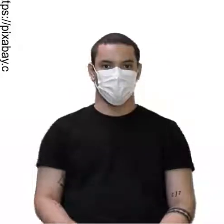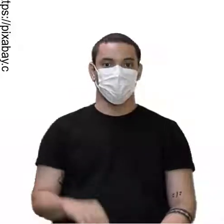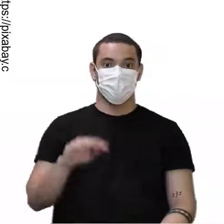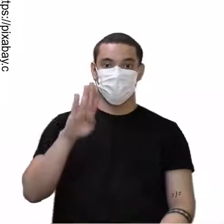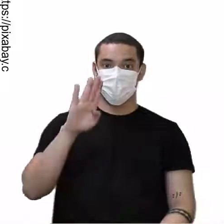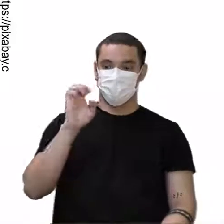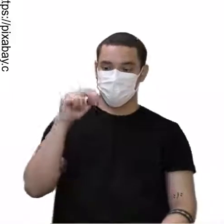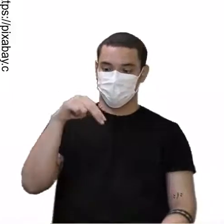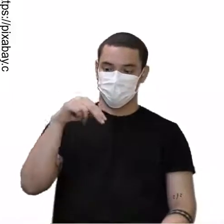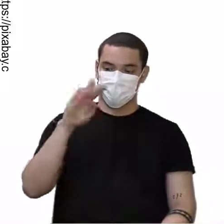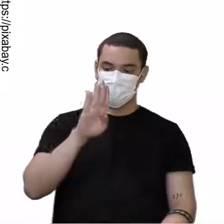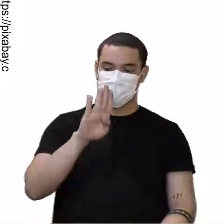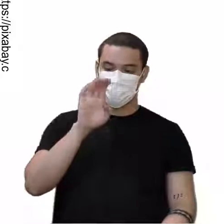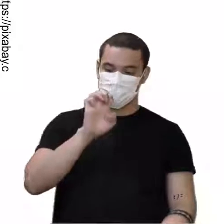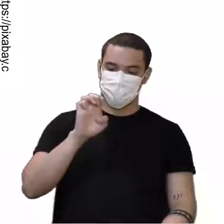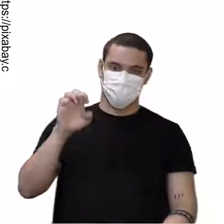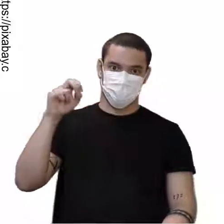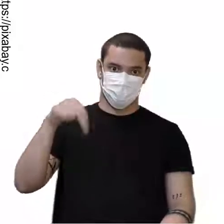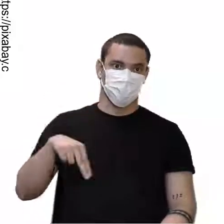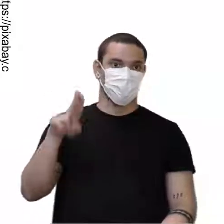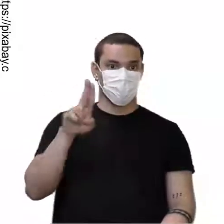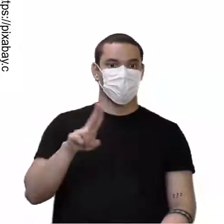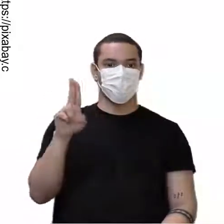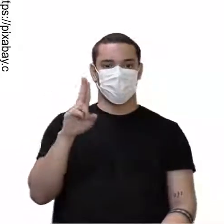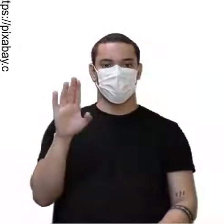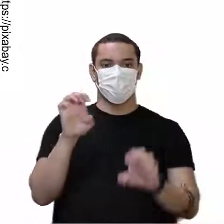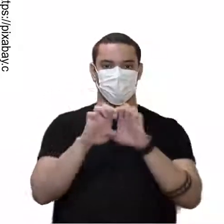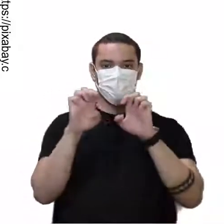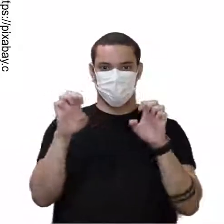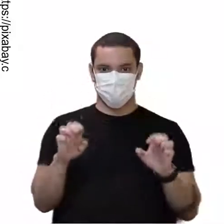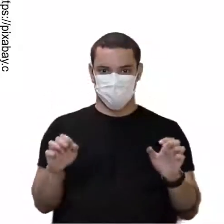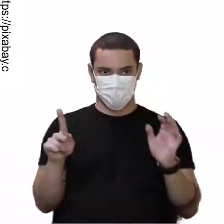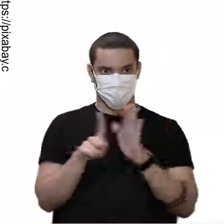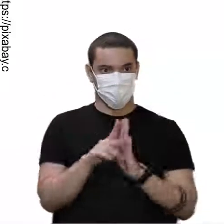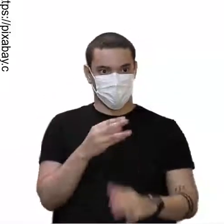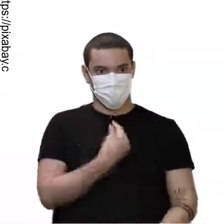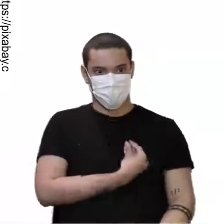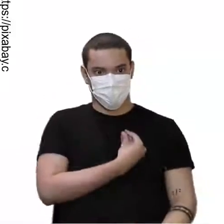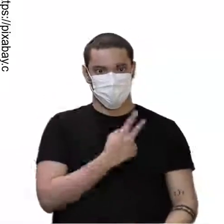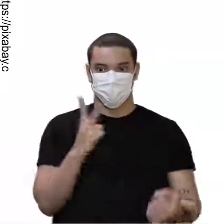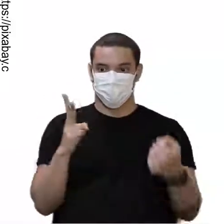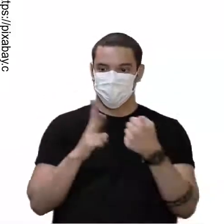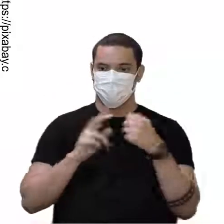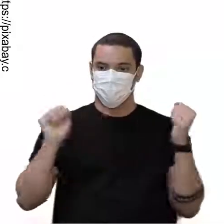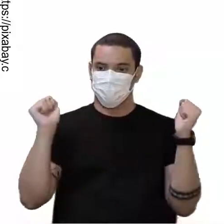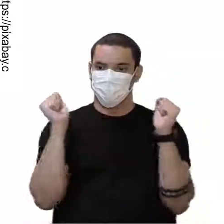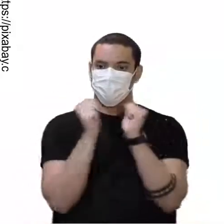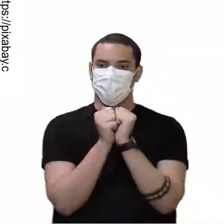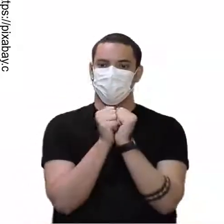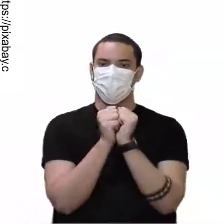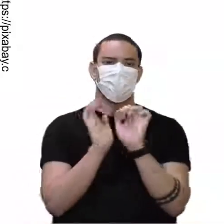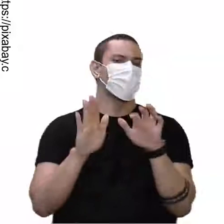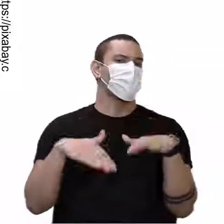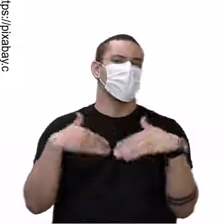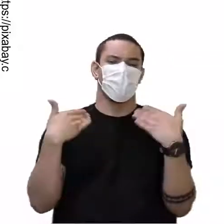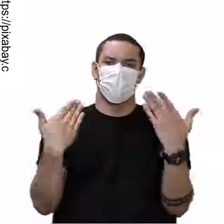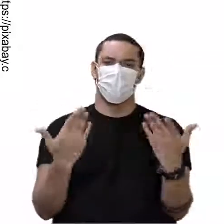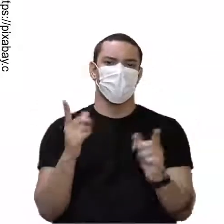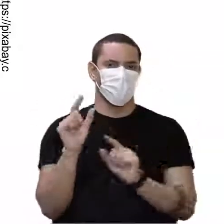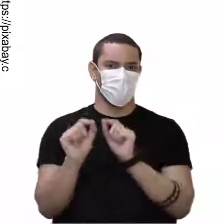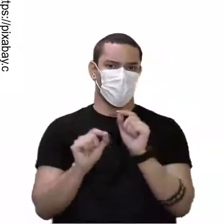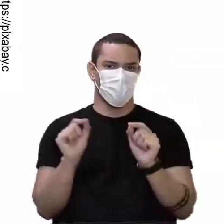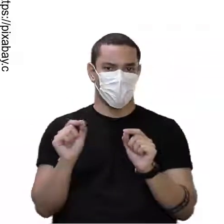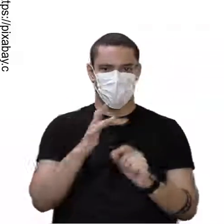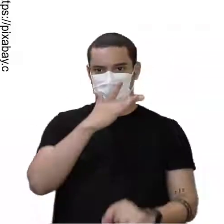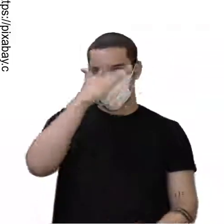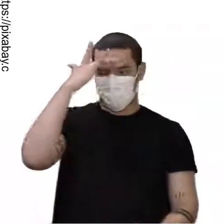been, ou seja, você vai usar junto com a estrutura do verbo to have no presente simples, has or have been, to, para dizer